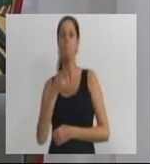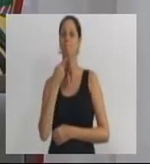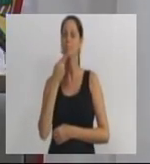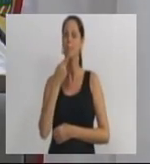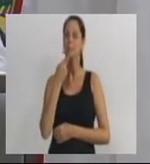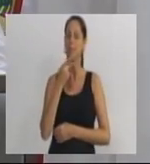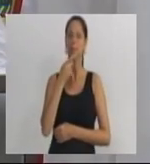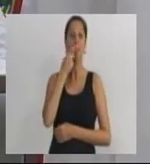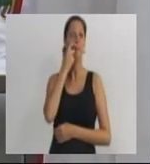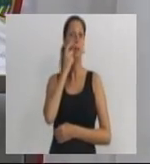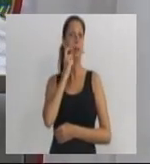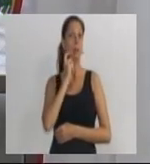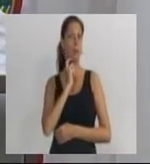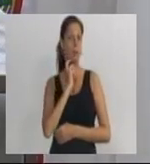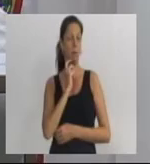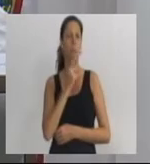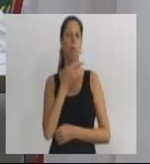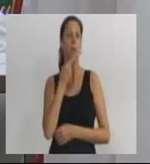Fábio Fiedler,